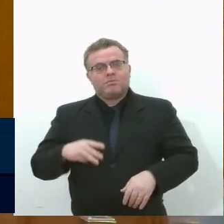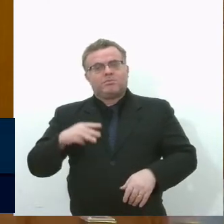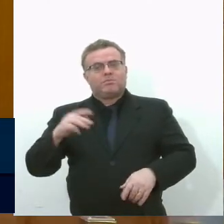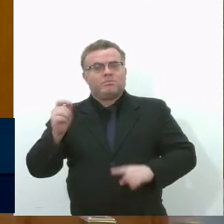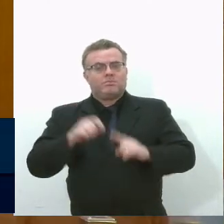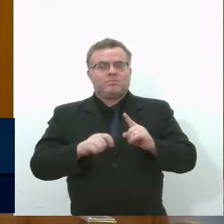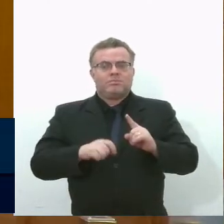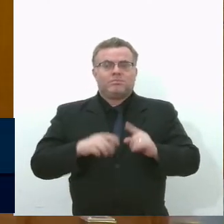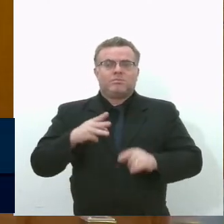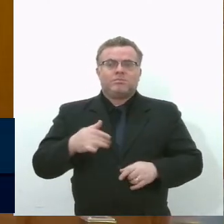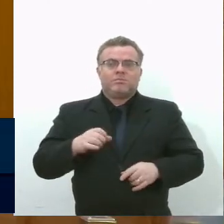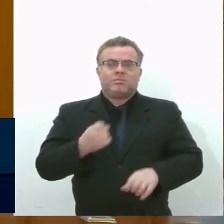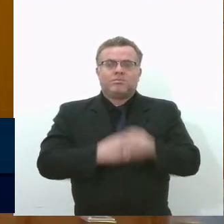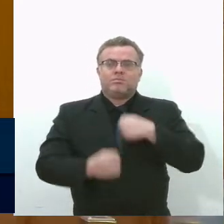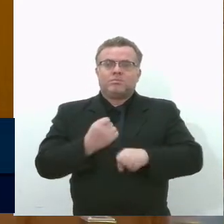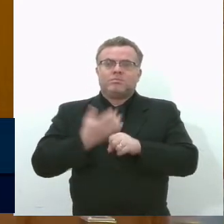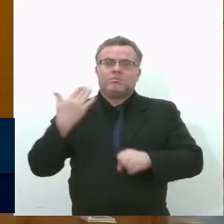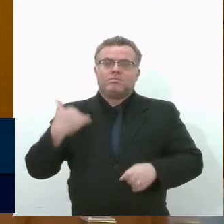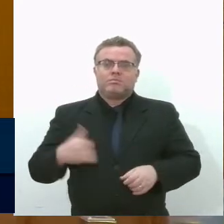o crescimento foi de